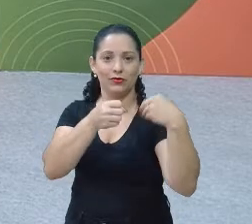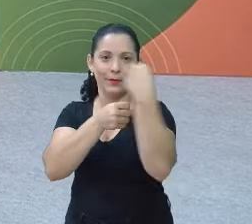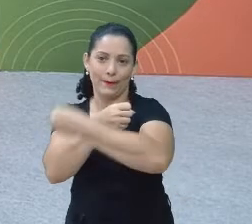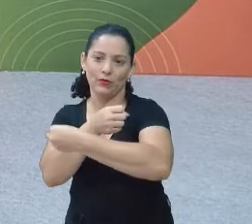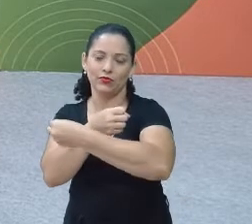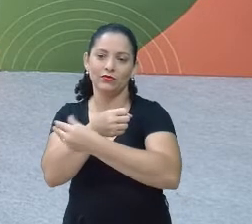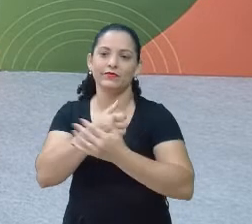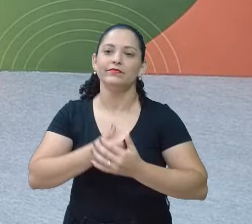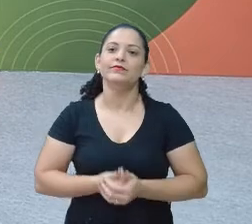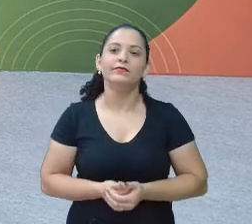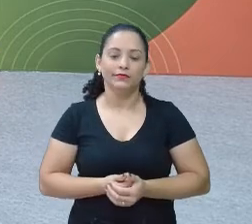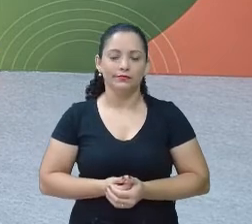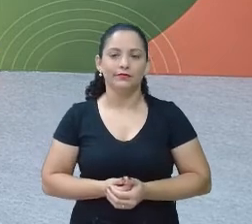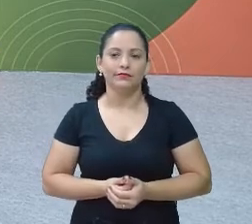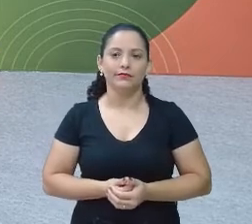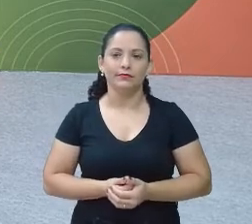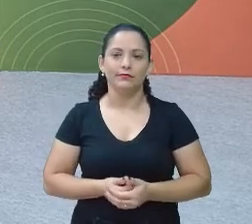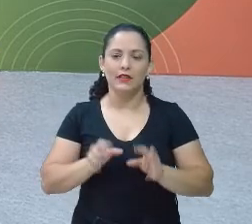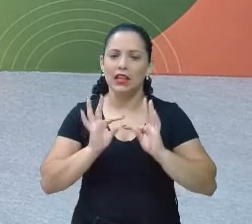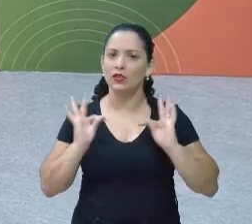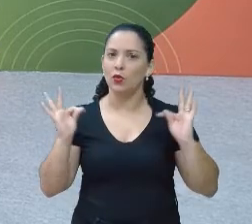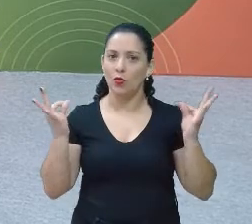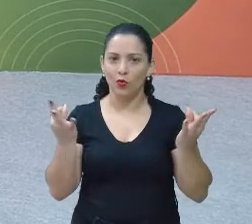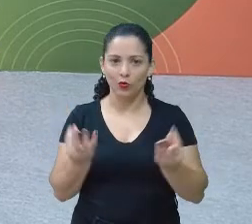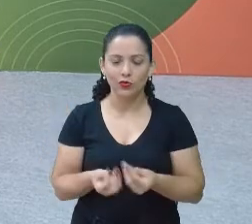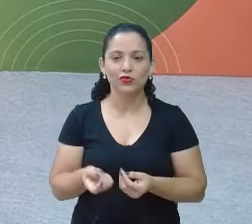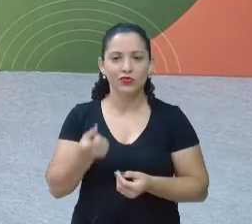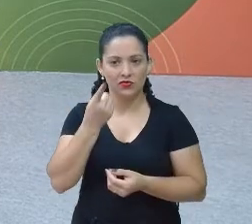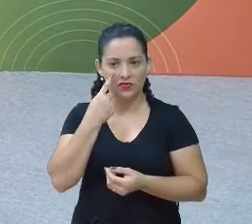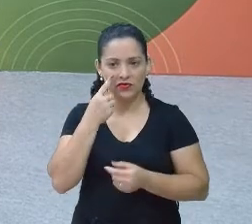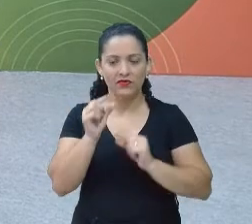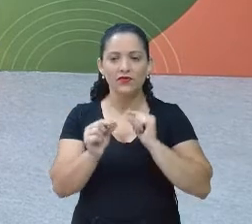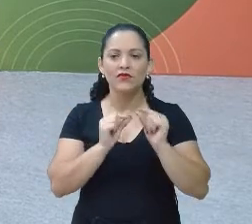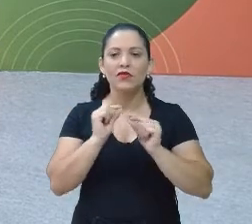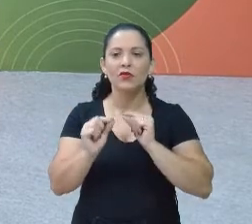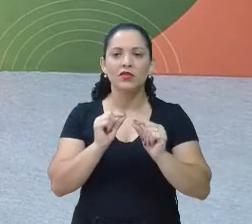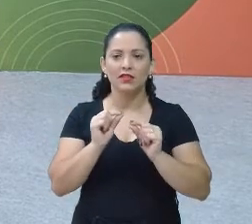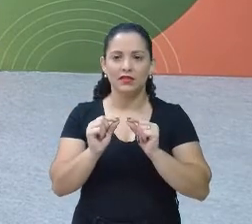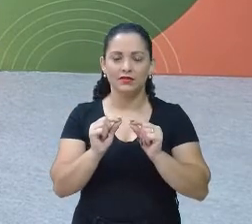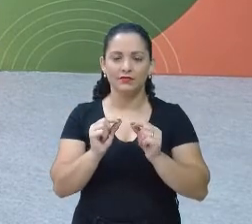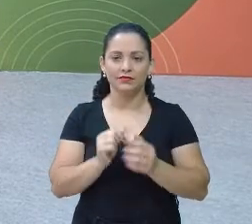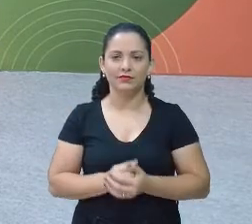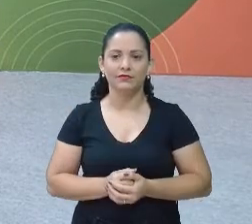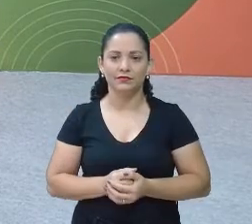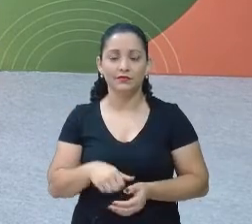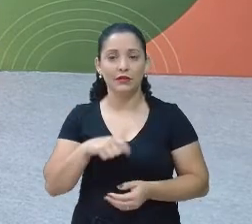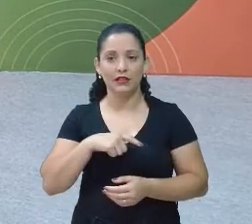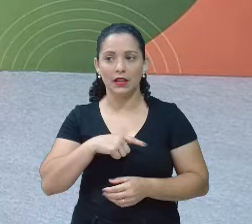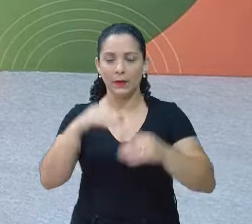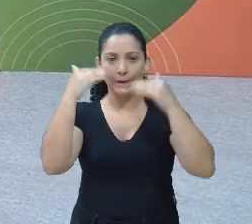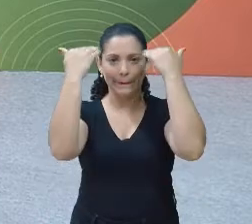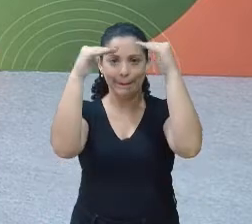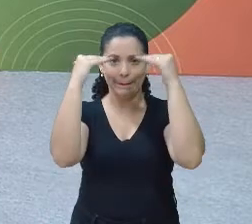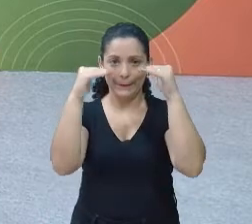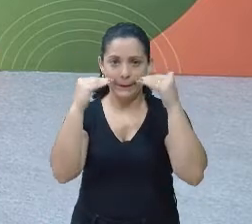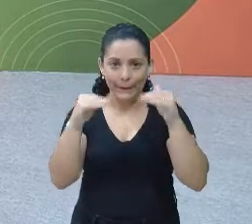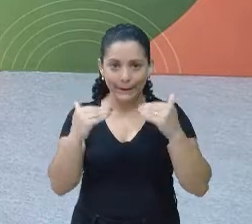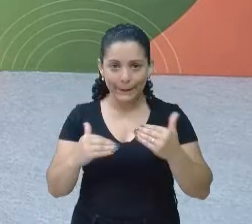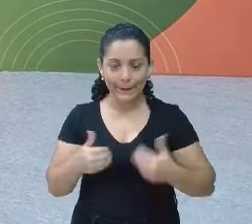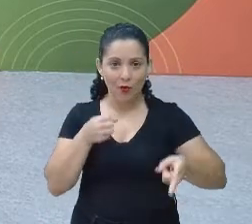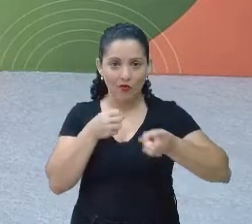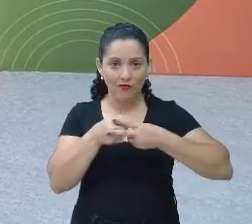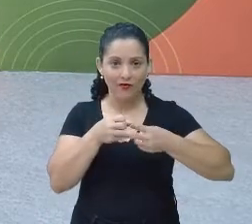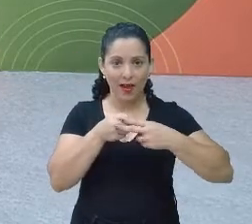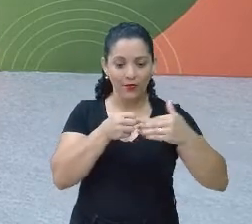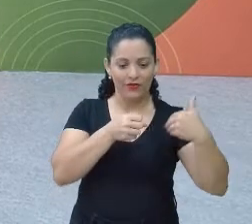lá, aqui onde eu pus, ó. Em todos eles, nós vemos, ó, o sujeito, que são os pronomes do caso reto, o verbo vem logo depois,